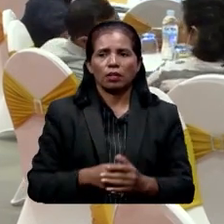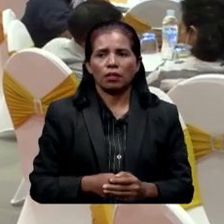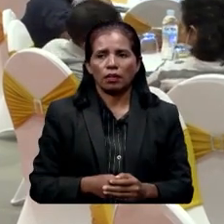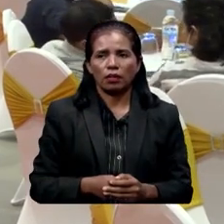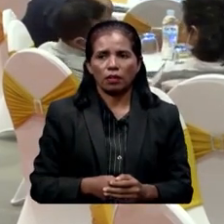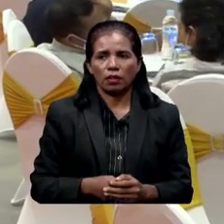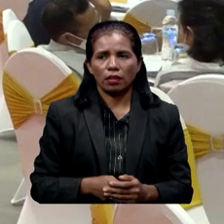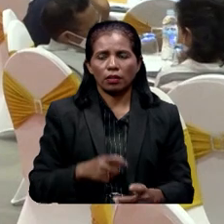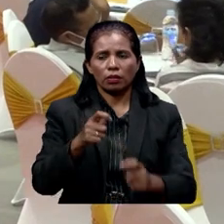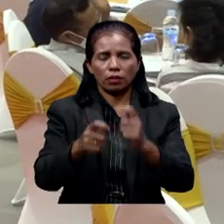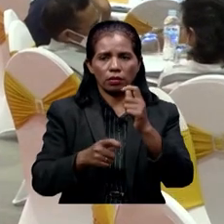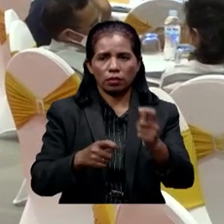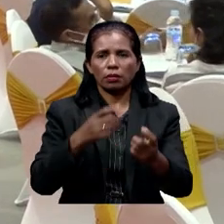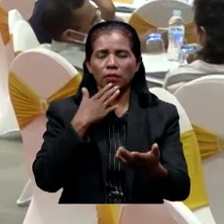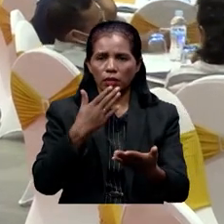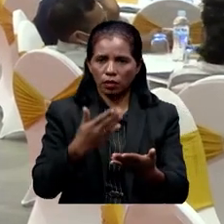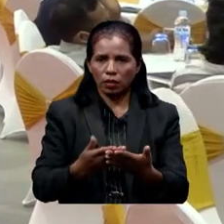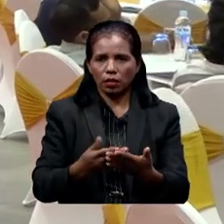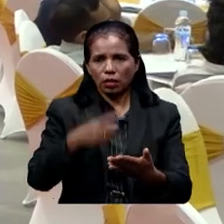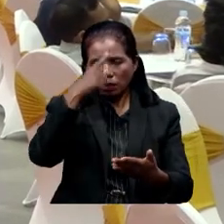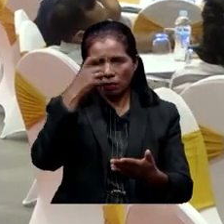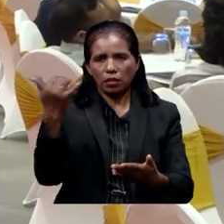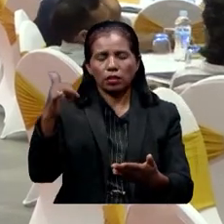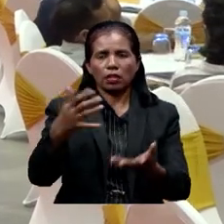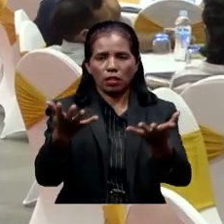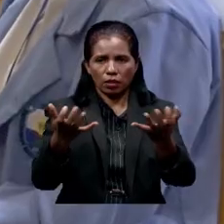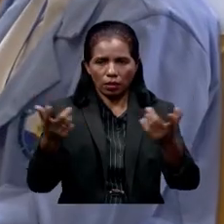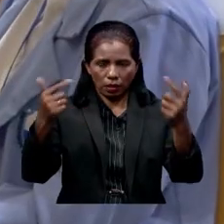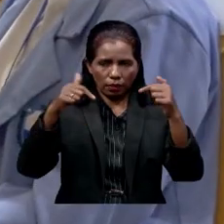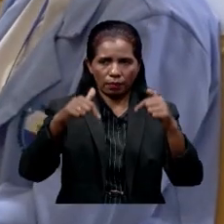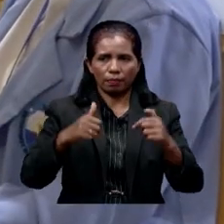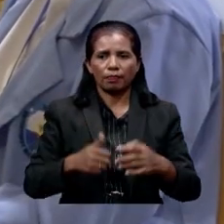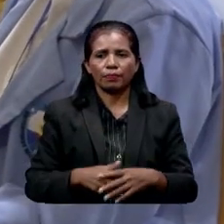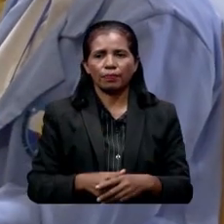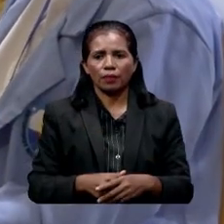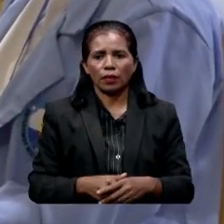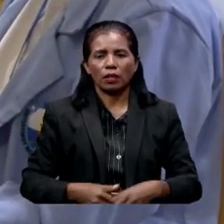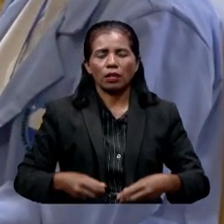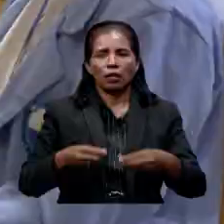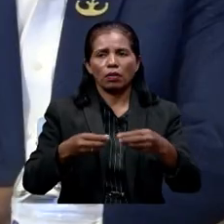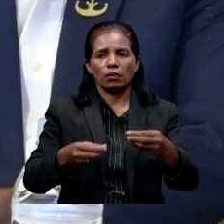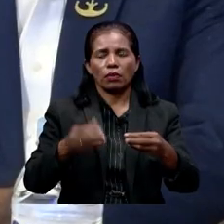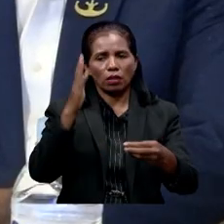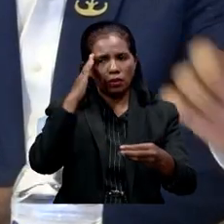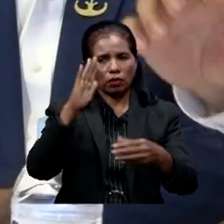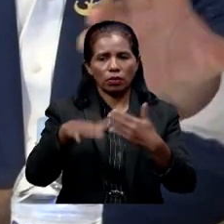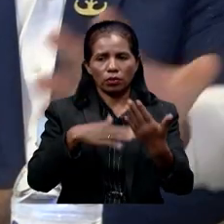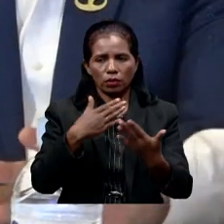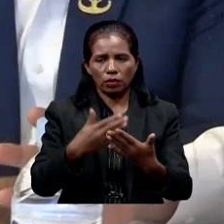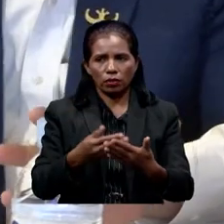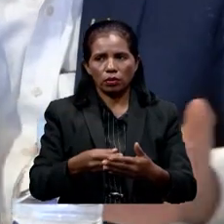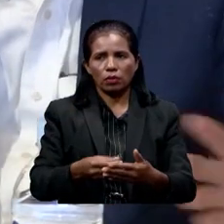a base cloud nha também maneira que sira cara que mai introduz a noite internet ou de